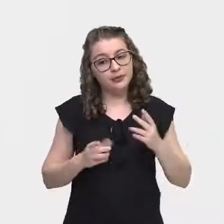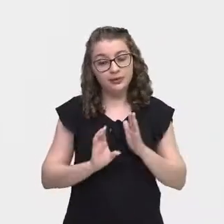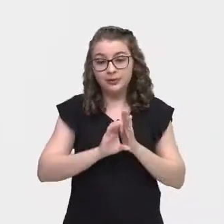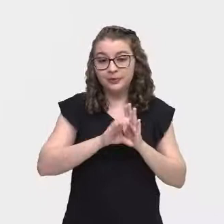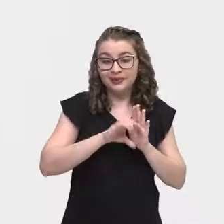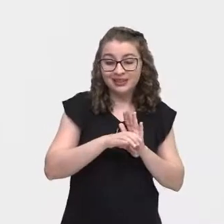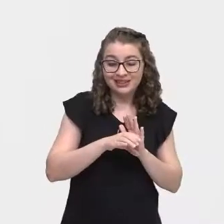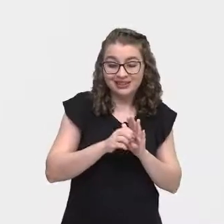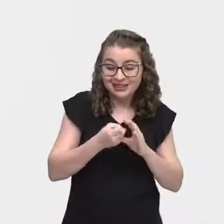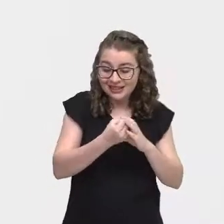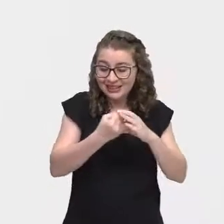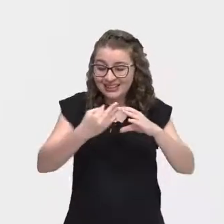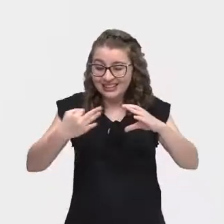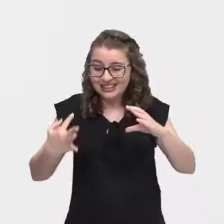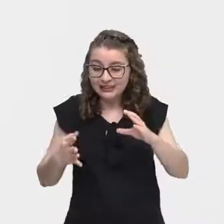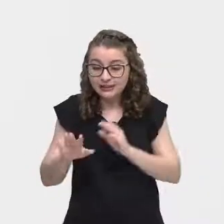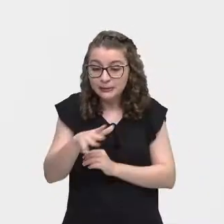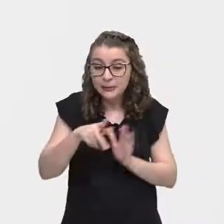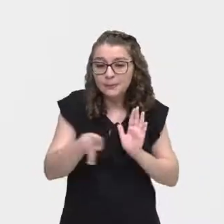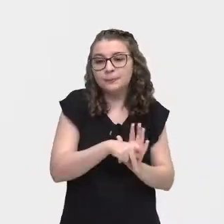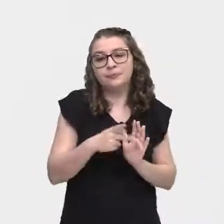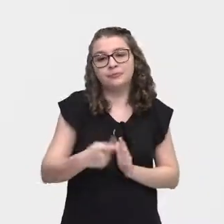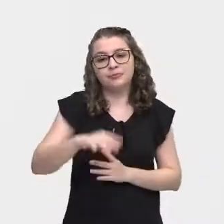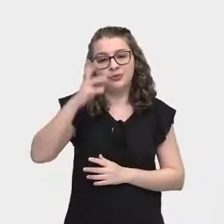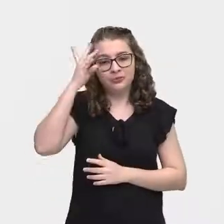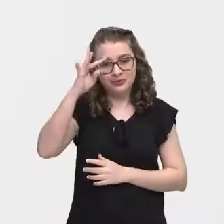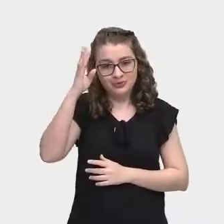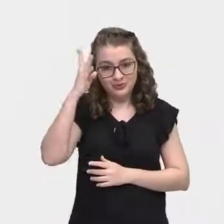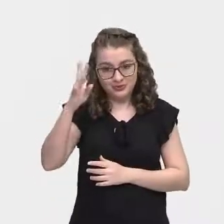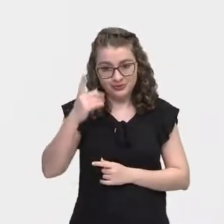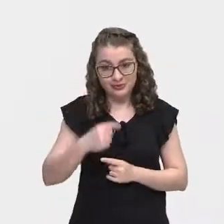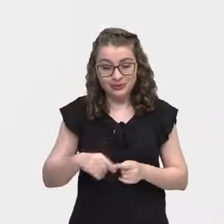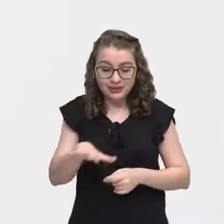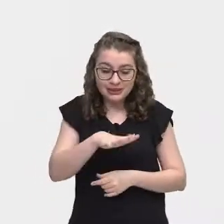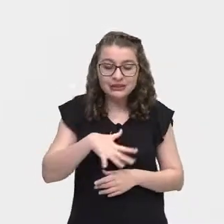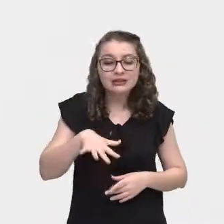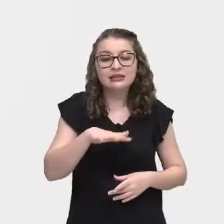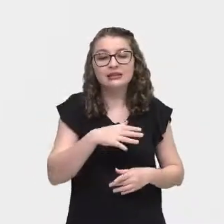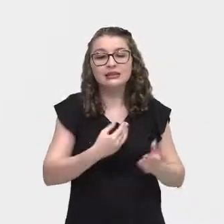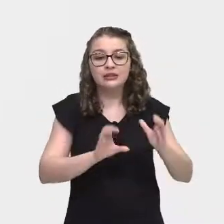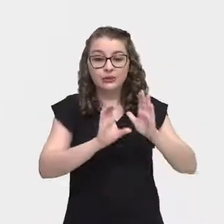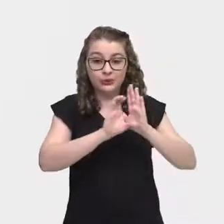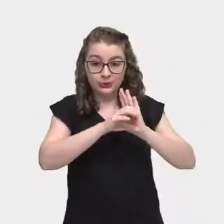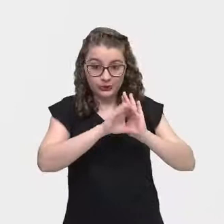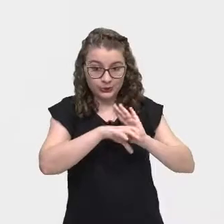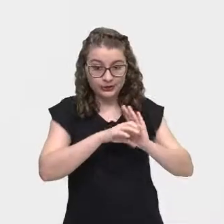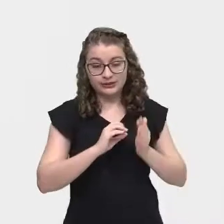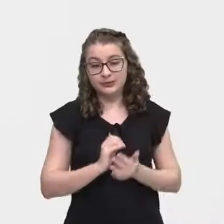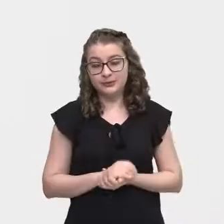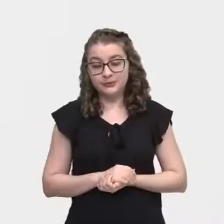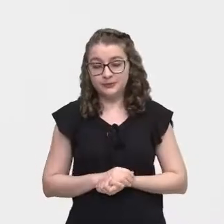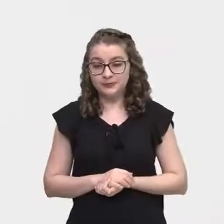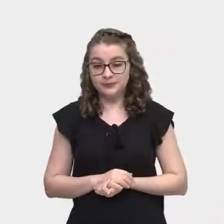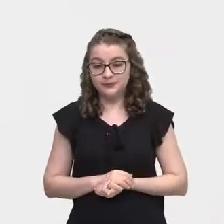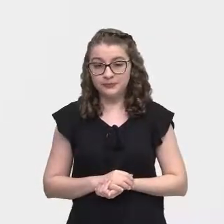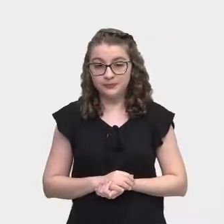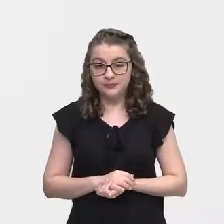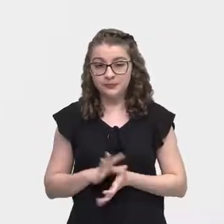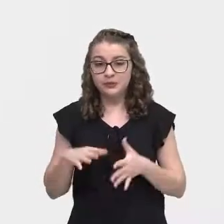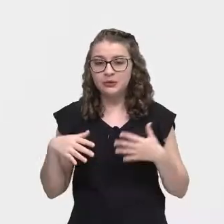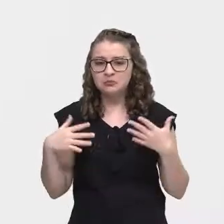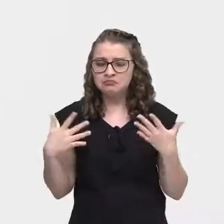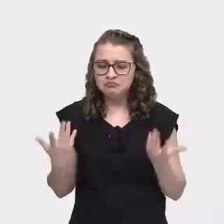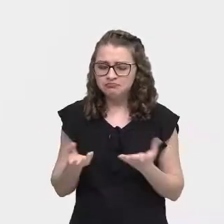característica específica da filosofia, como caráter conceitual, né? Então, quais são